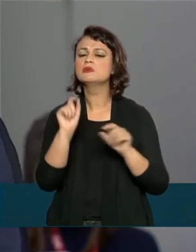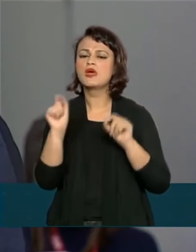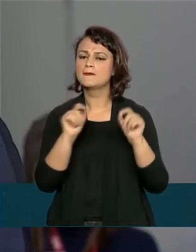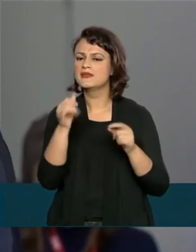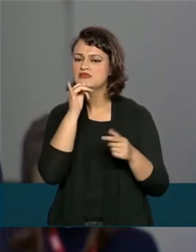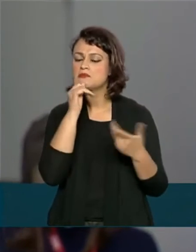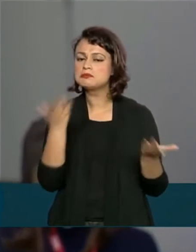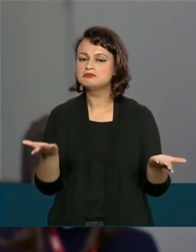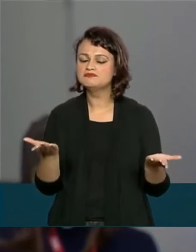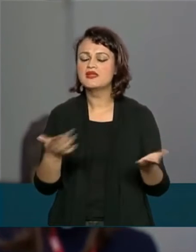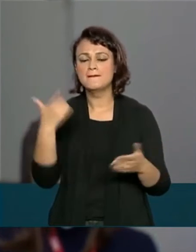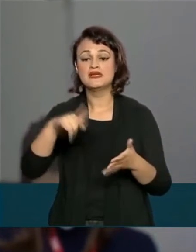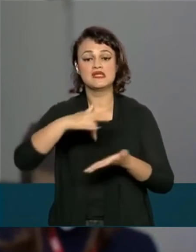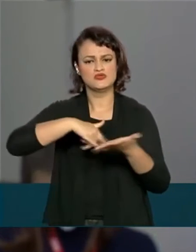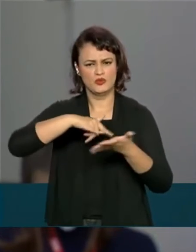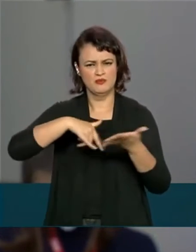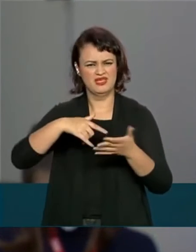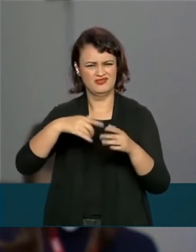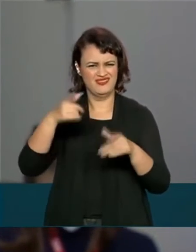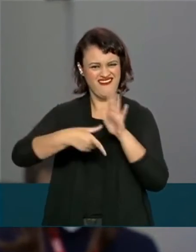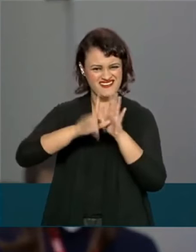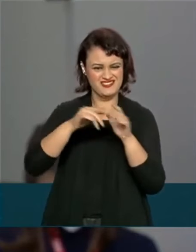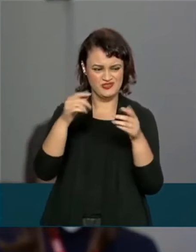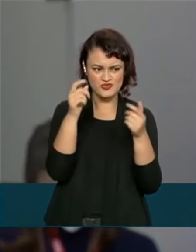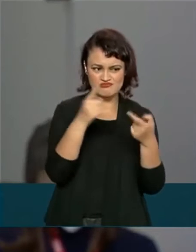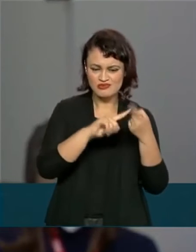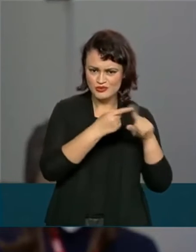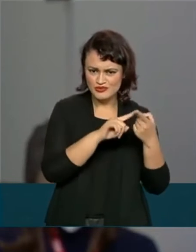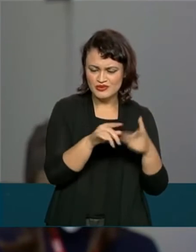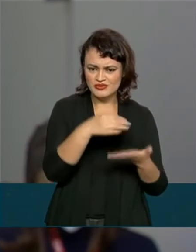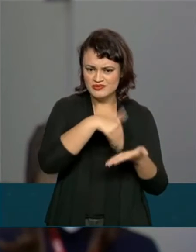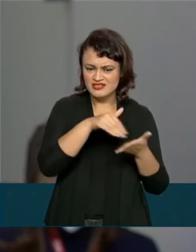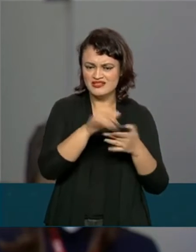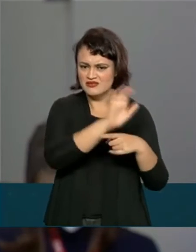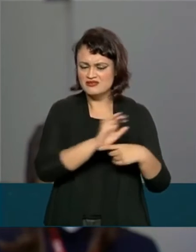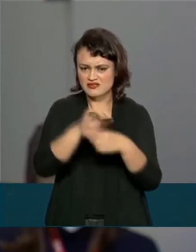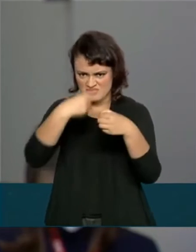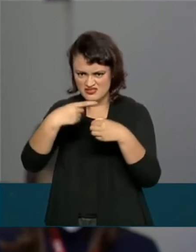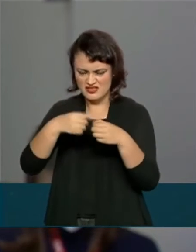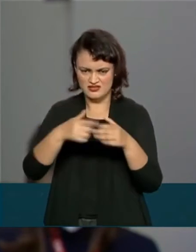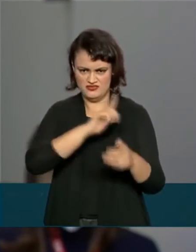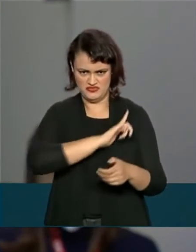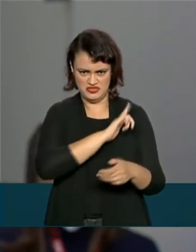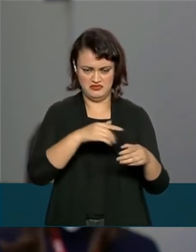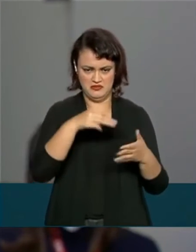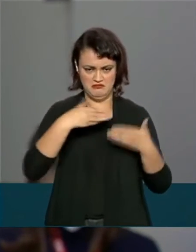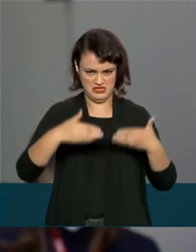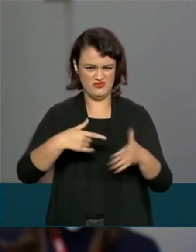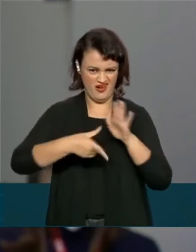exemplos. Esse documento era o que estava sendo construído com os secretários estaduais e municipais de saúde na gestão do ministro anterior, ou ele foi construído